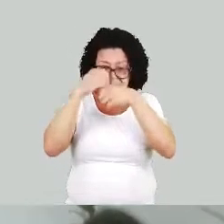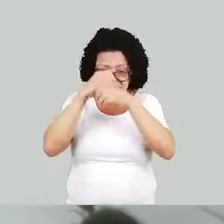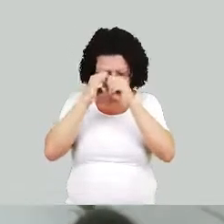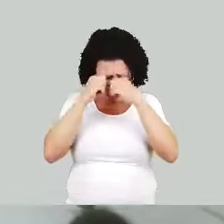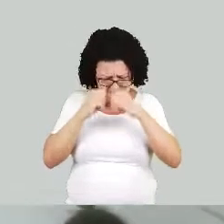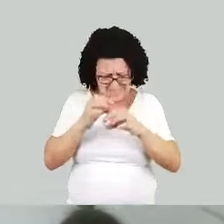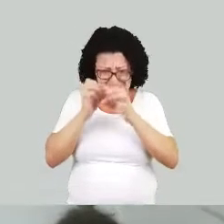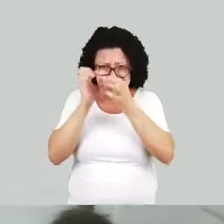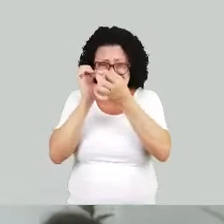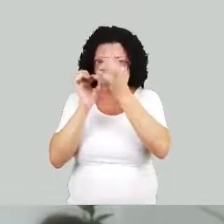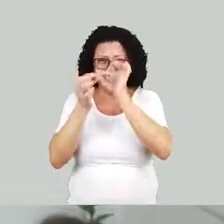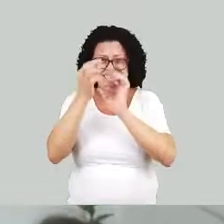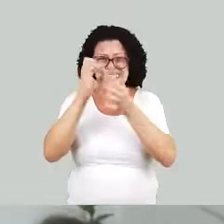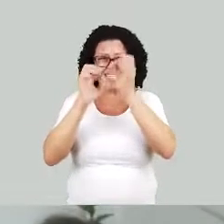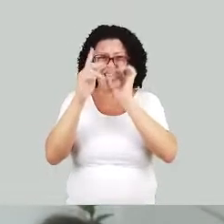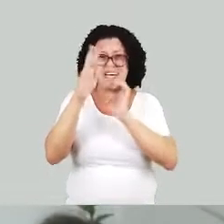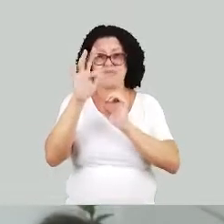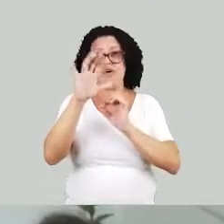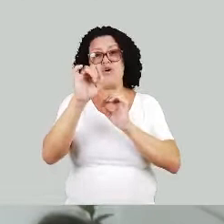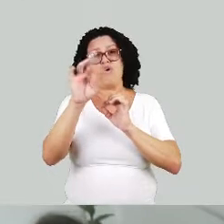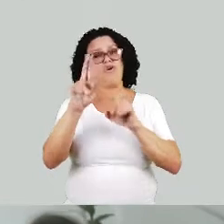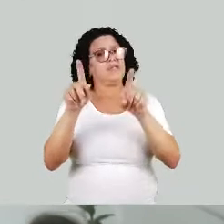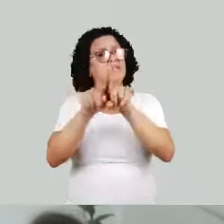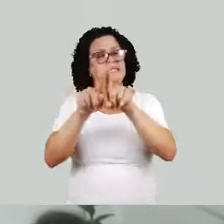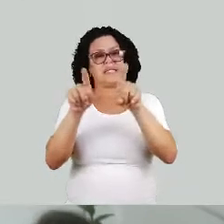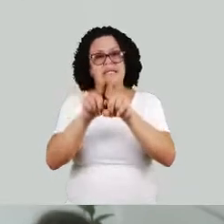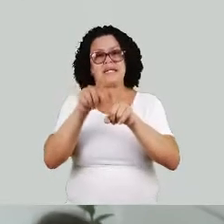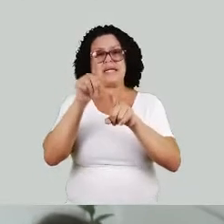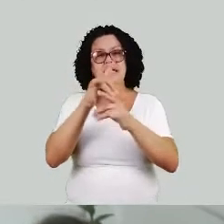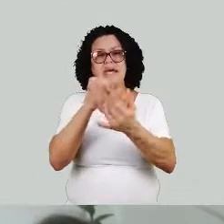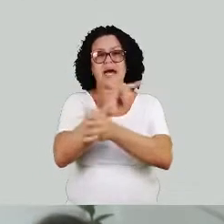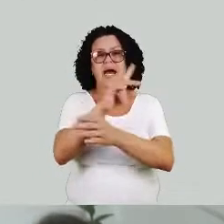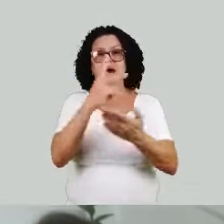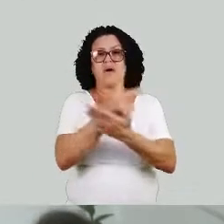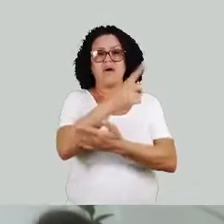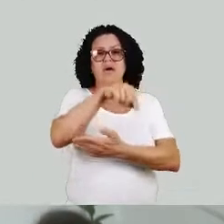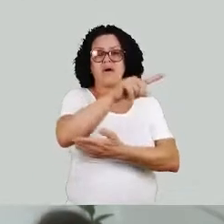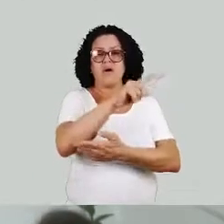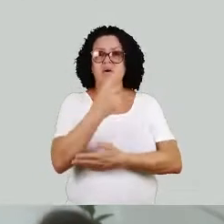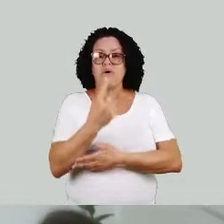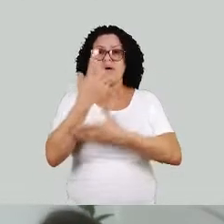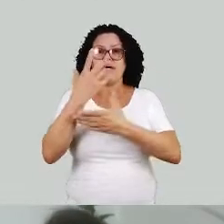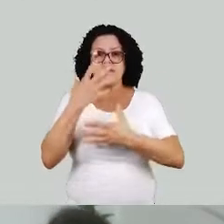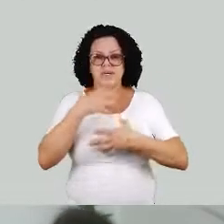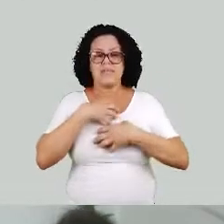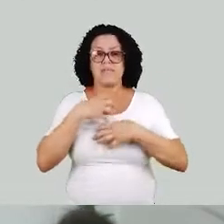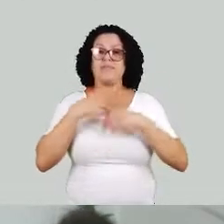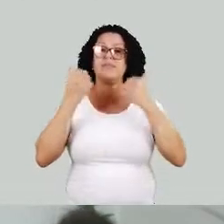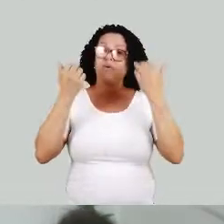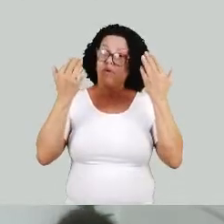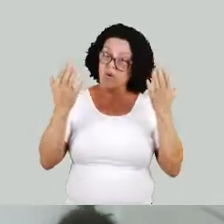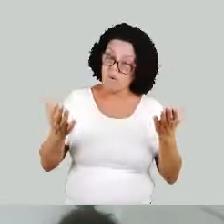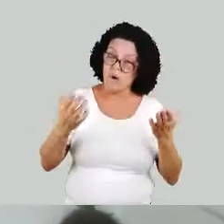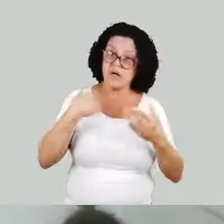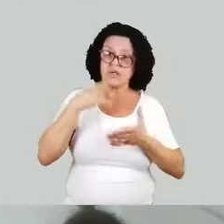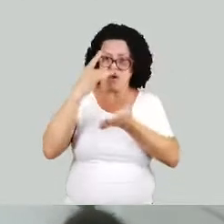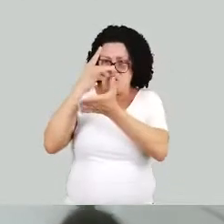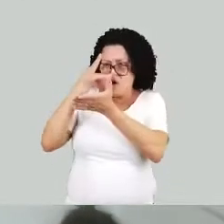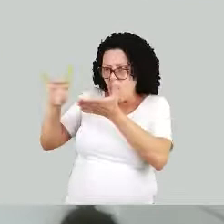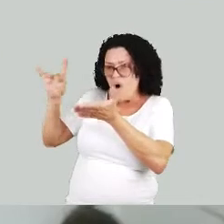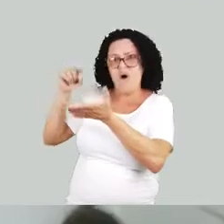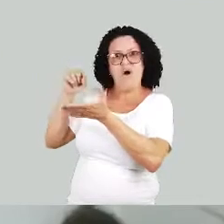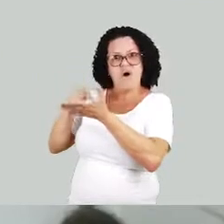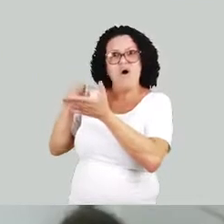que podem ser semelhantes a fótons e vitalizam-nos a corrente sanguínea. E quando odiamos,